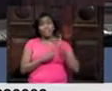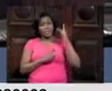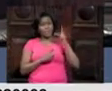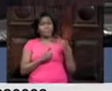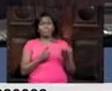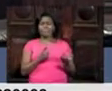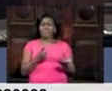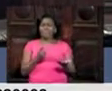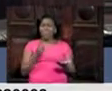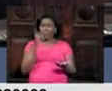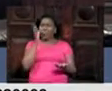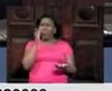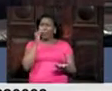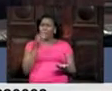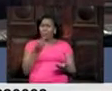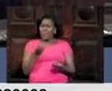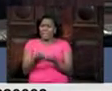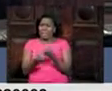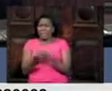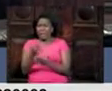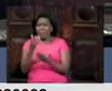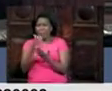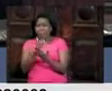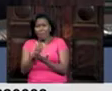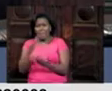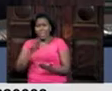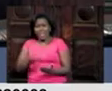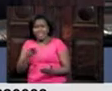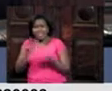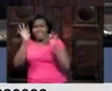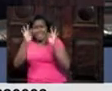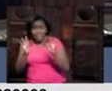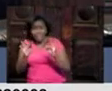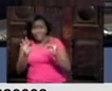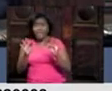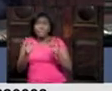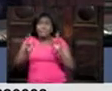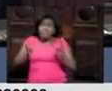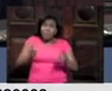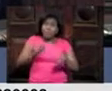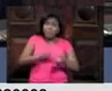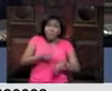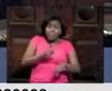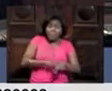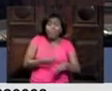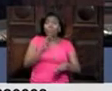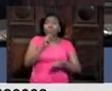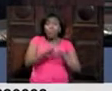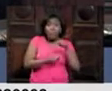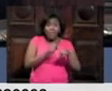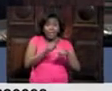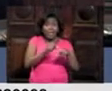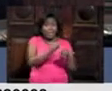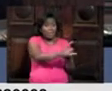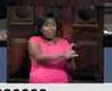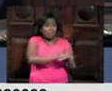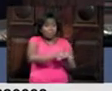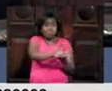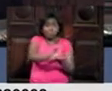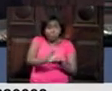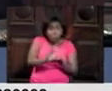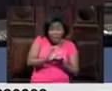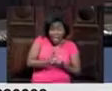patético. Lança-se um programa Criança Feliz e, ao mesmo tempo, toma-se grande parte dos recursos que